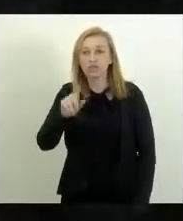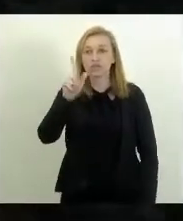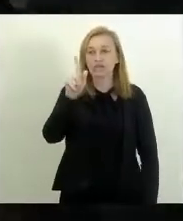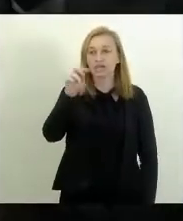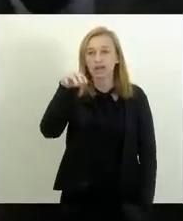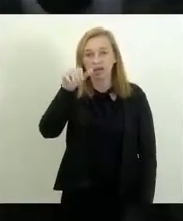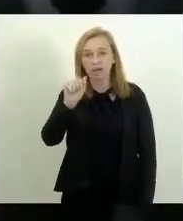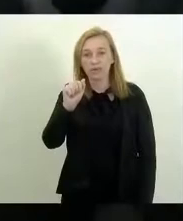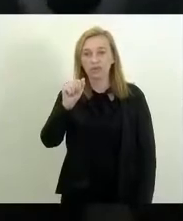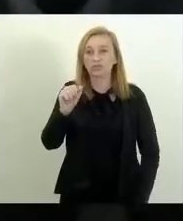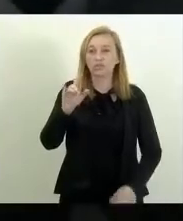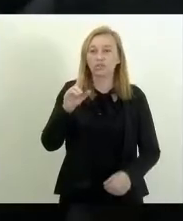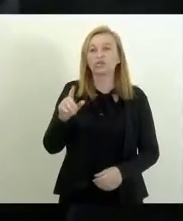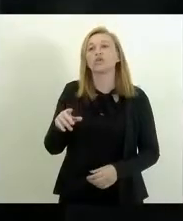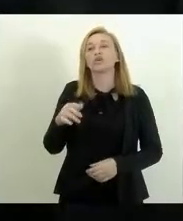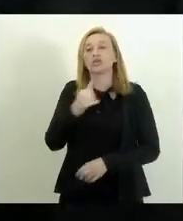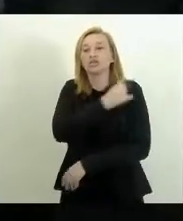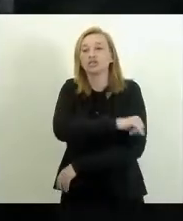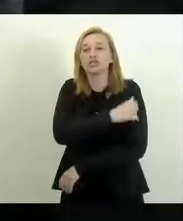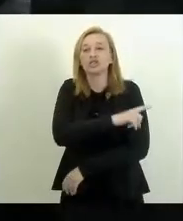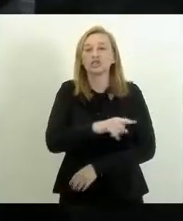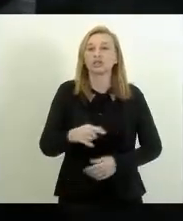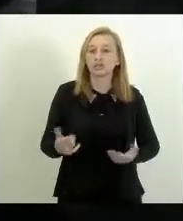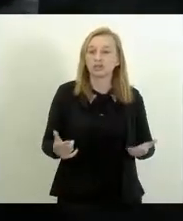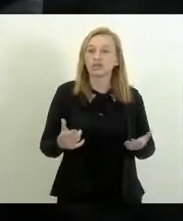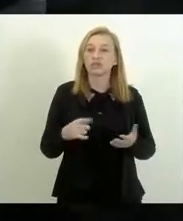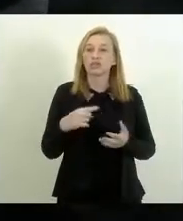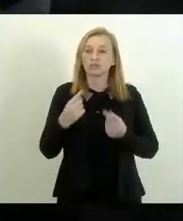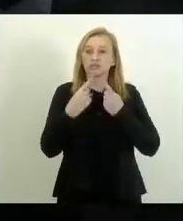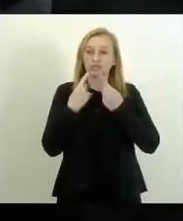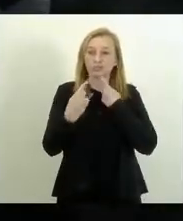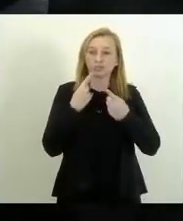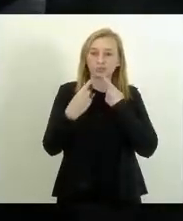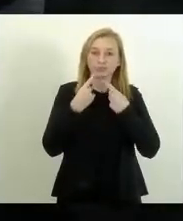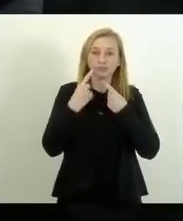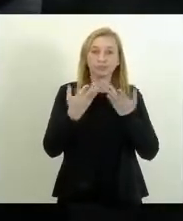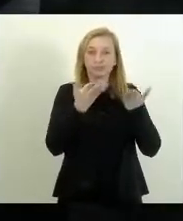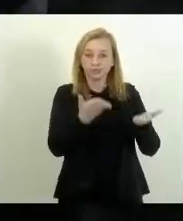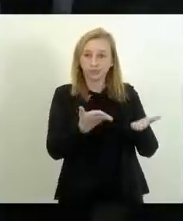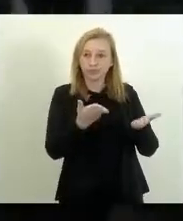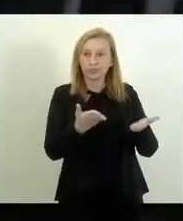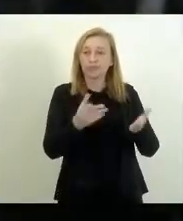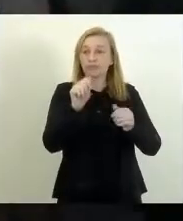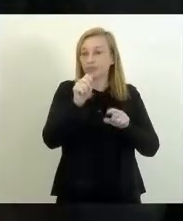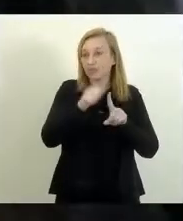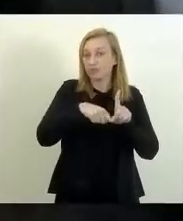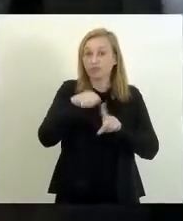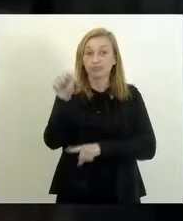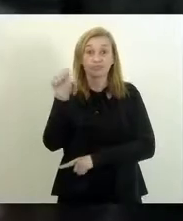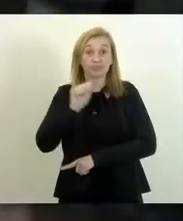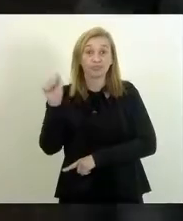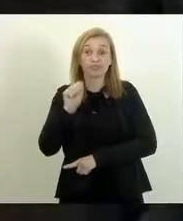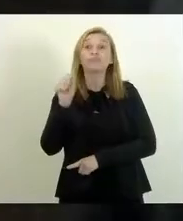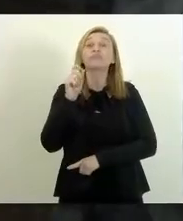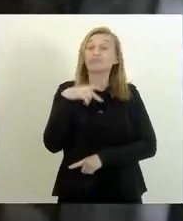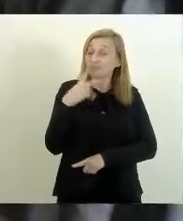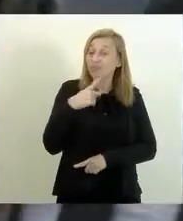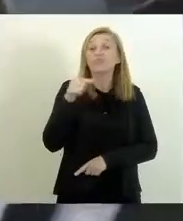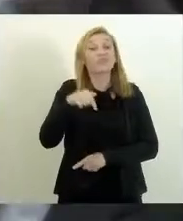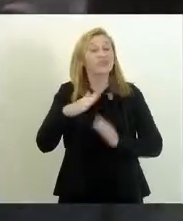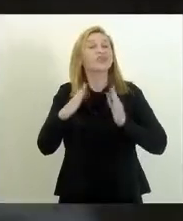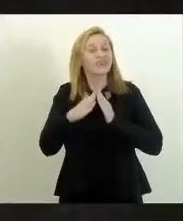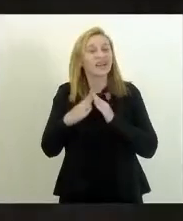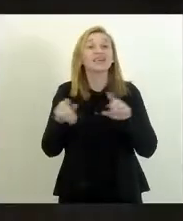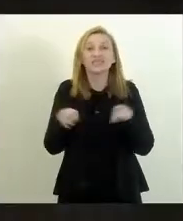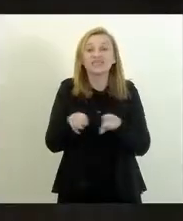Janeiro. Sem dúvida nenhuma, quando a gente coloca um debate como esse em pleno mês de agosto, é para dizer que essa casa